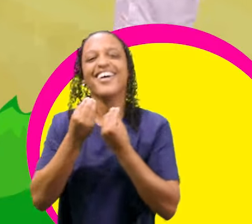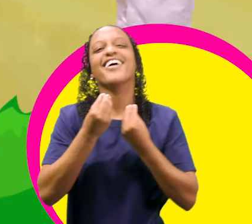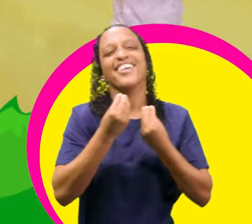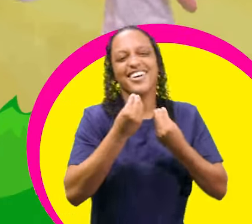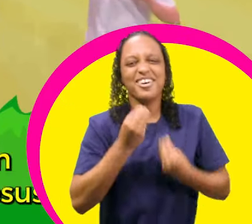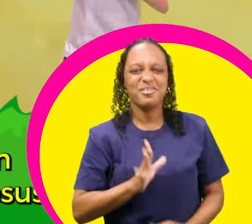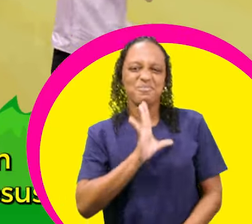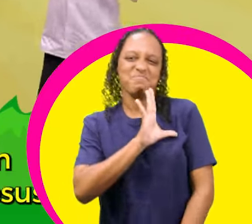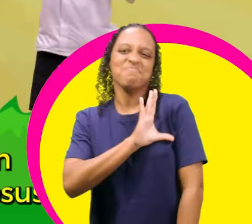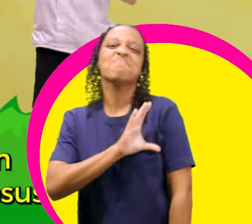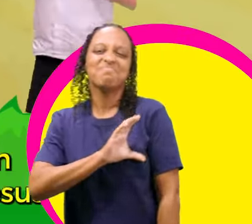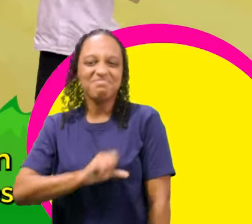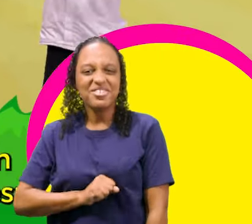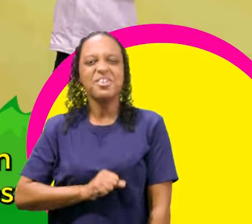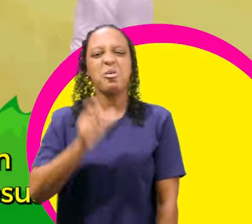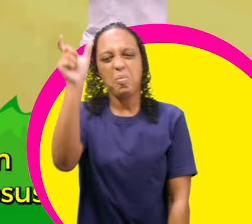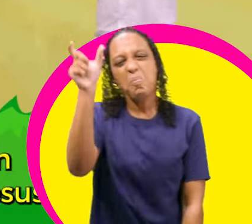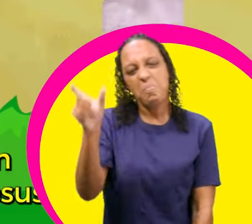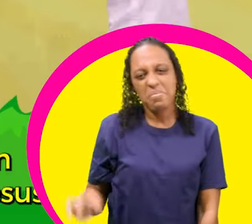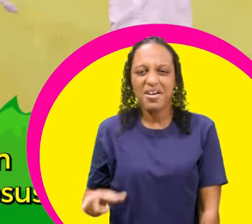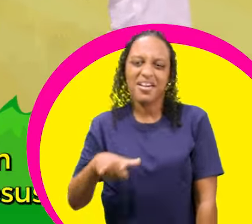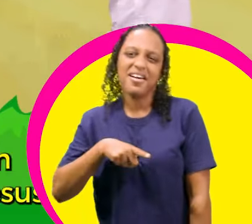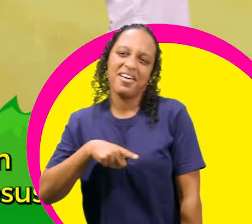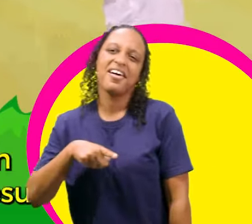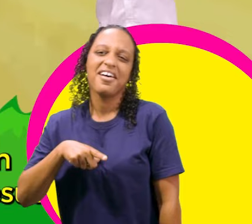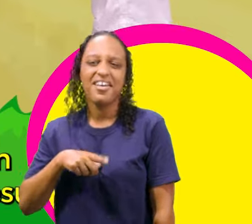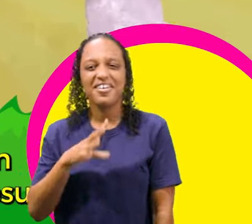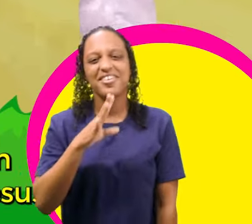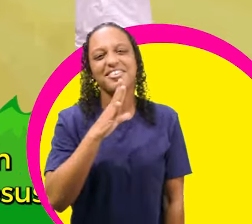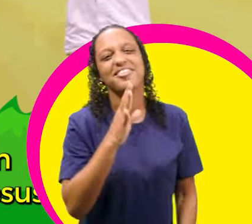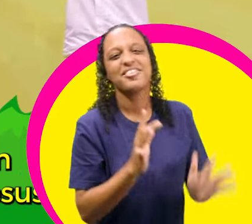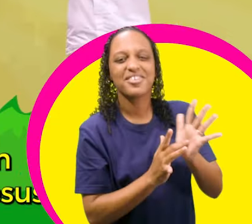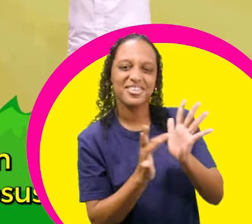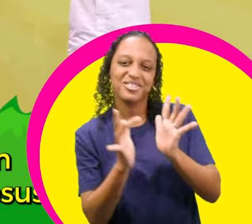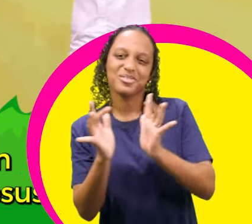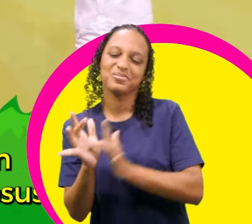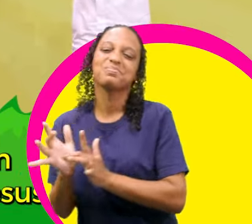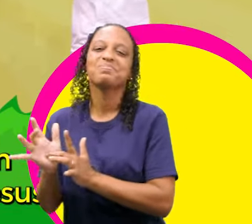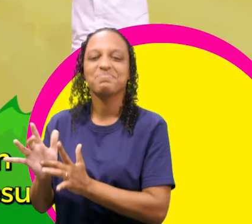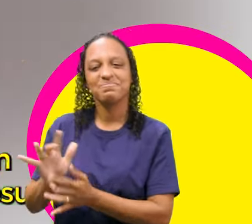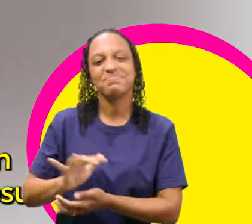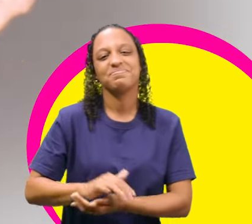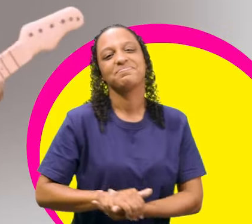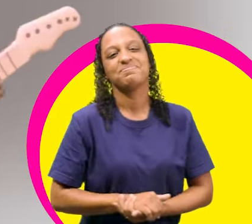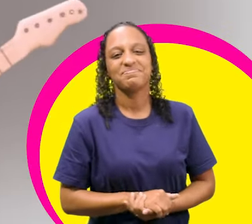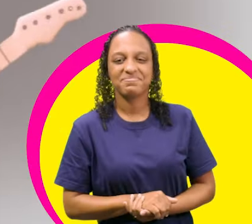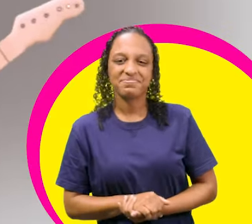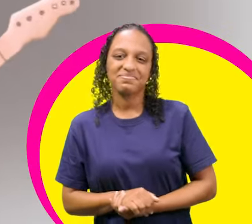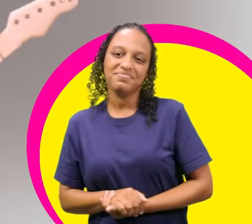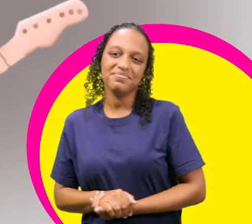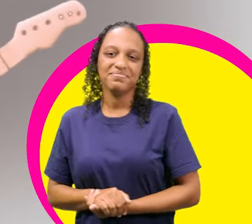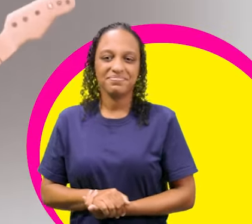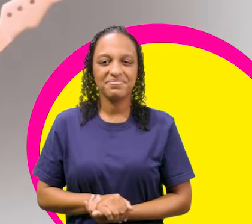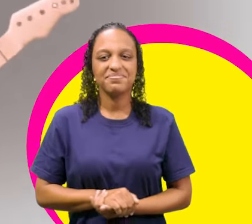Senhor é o amor que só tem quem já conhece a Jesus.